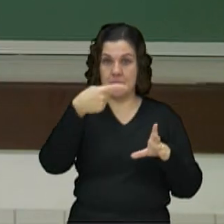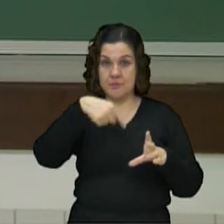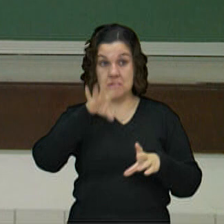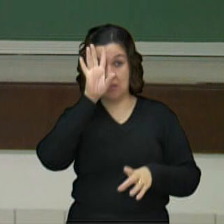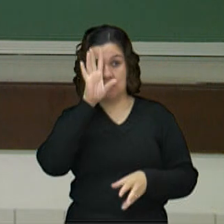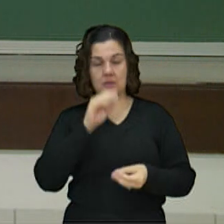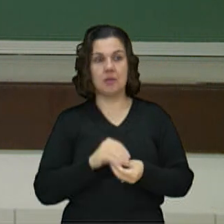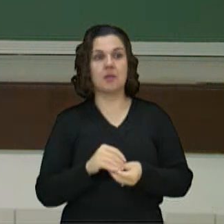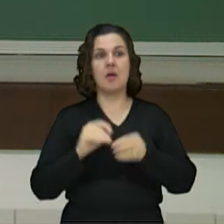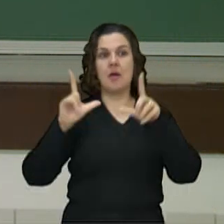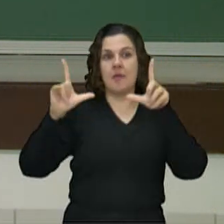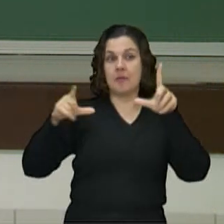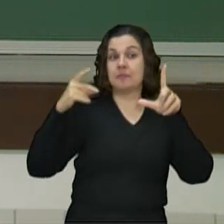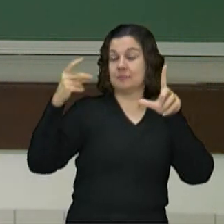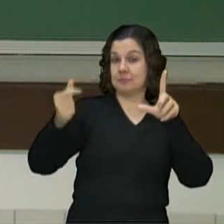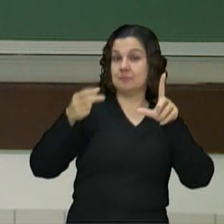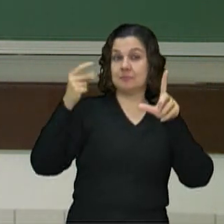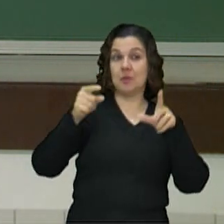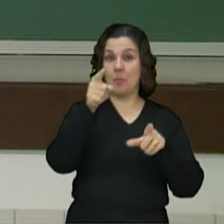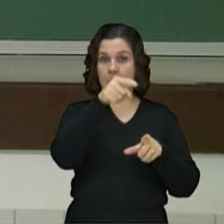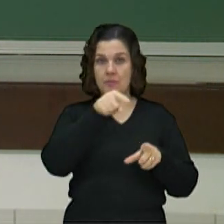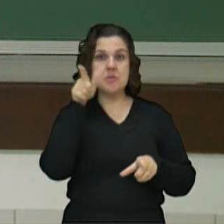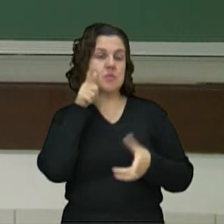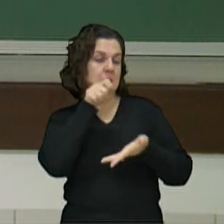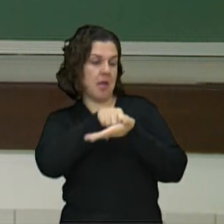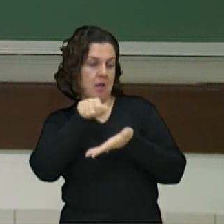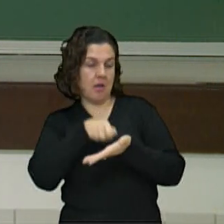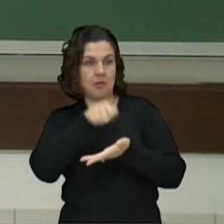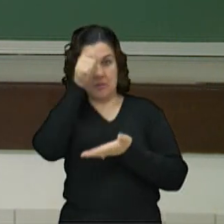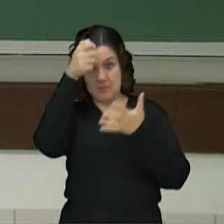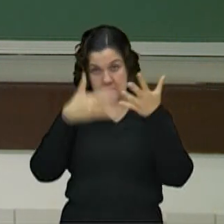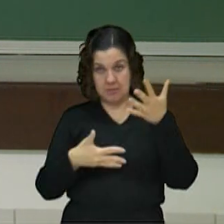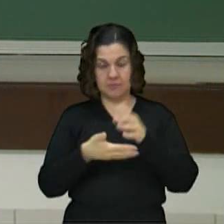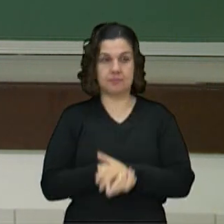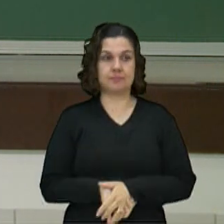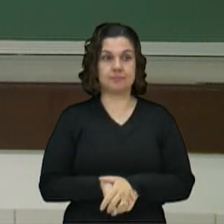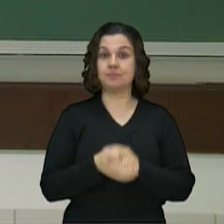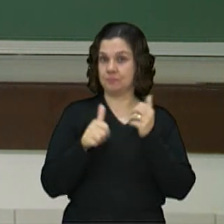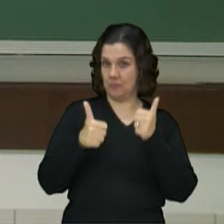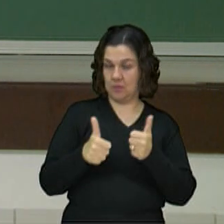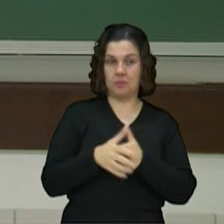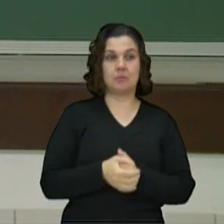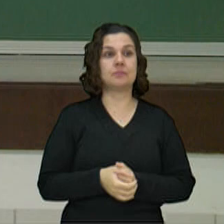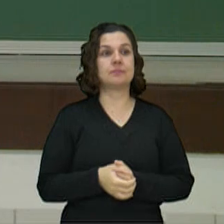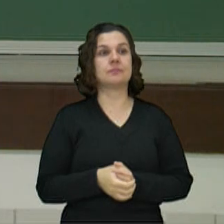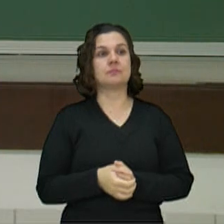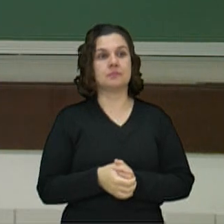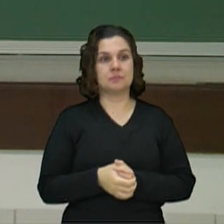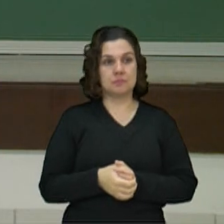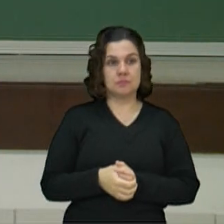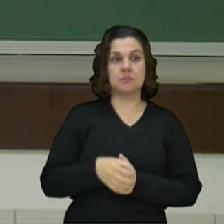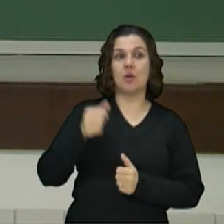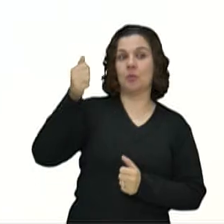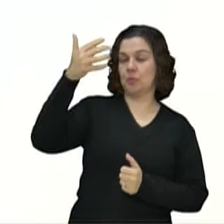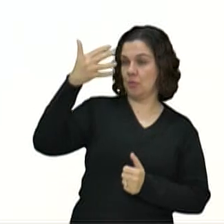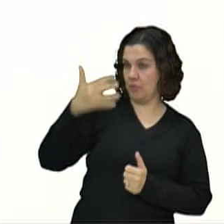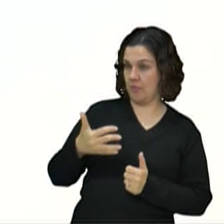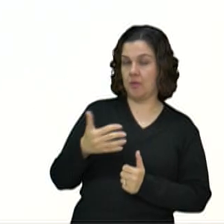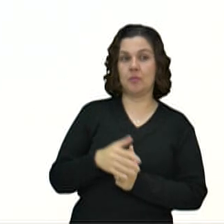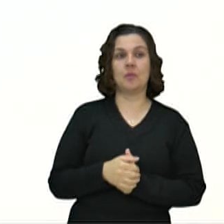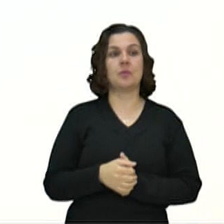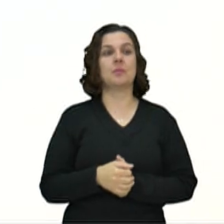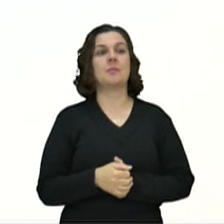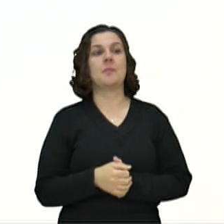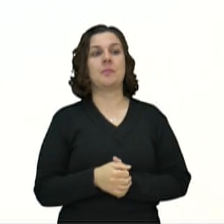Eu deixei a tela bastante tempo aí para você conseguir anotar essas características. Legal? Então aqui, ó, governo centralizado,